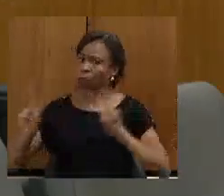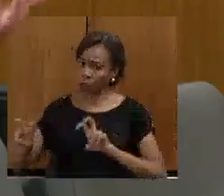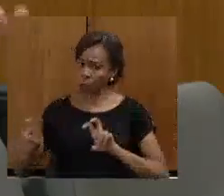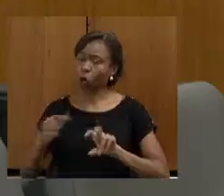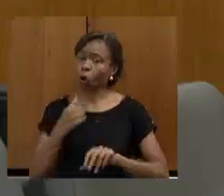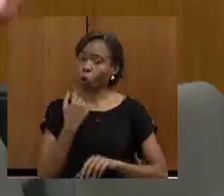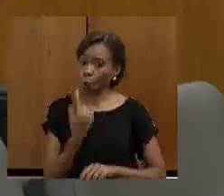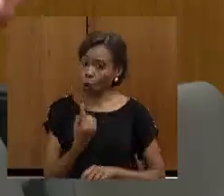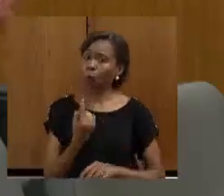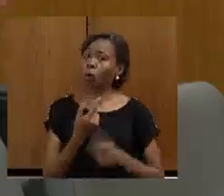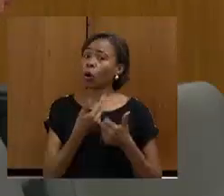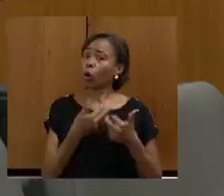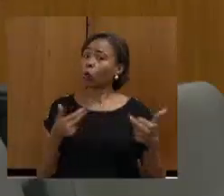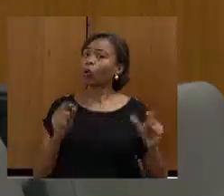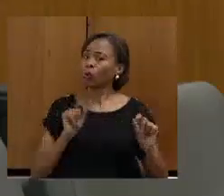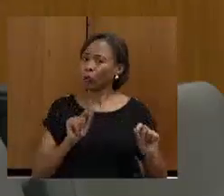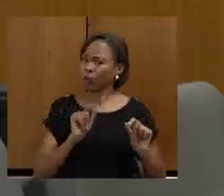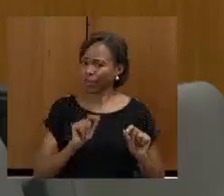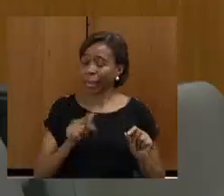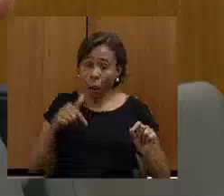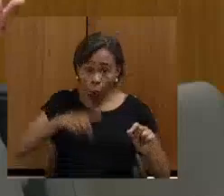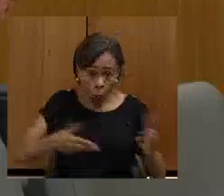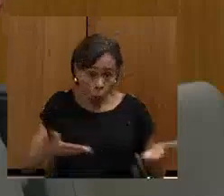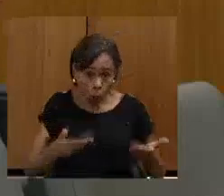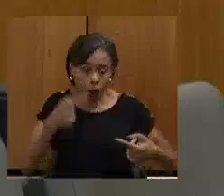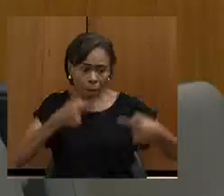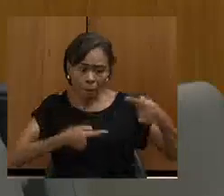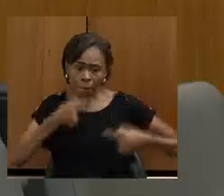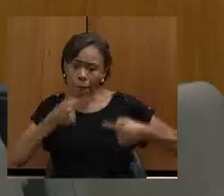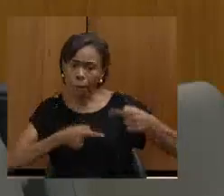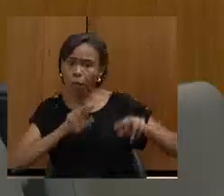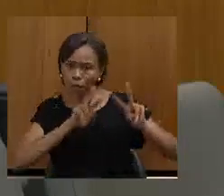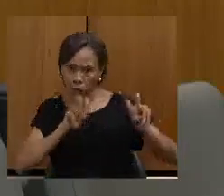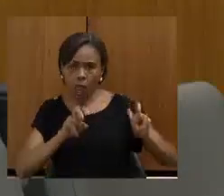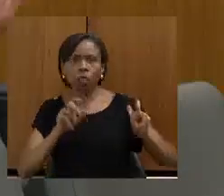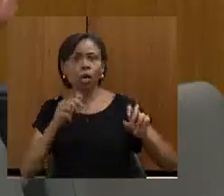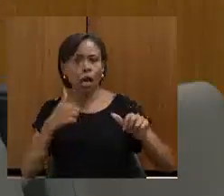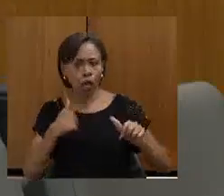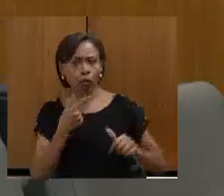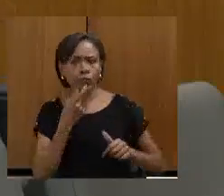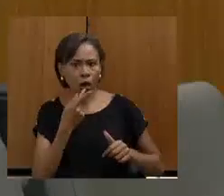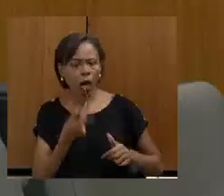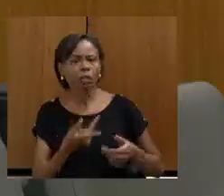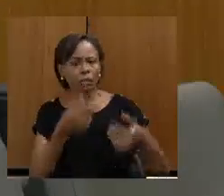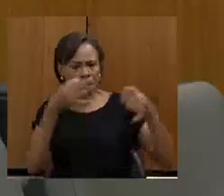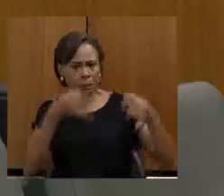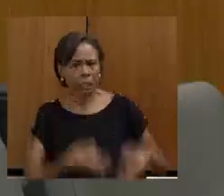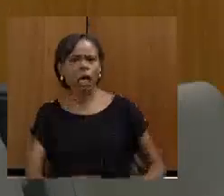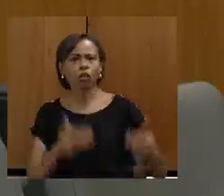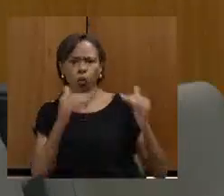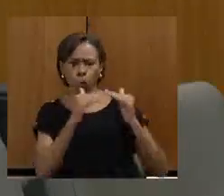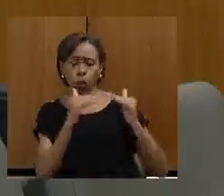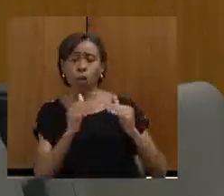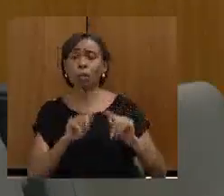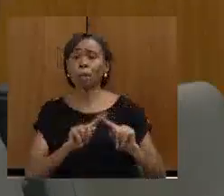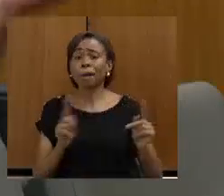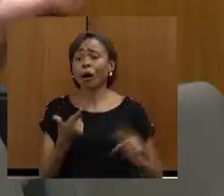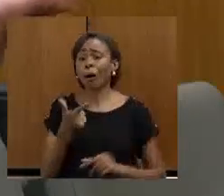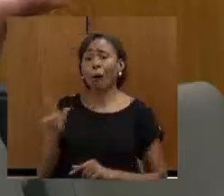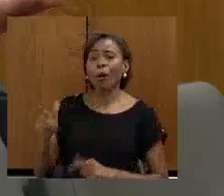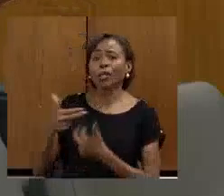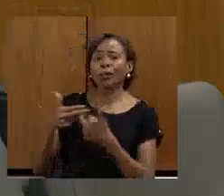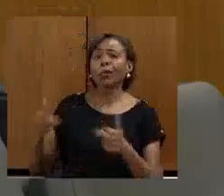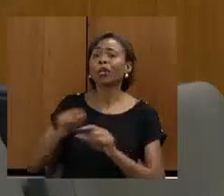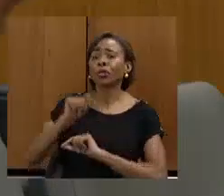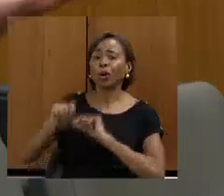causa que está sendo discutida hoje, que ela é extremamente válida, eu assino embaixo de tudo o que foi falado, tudo. E outra coisa é crucificar